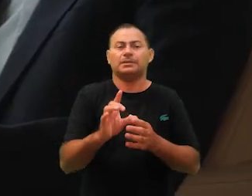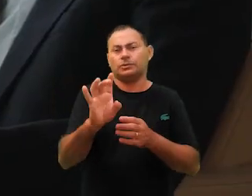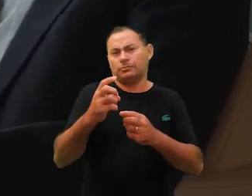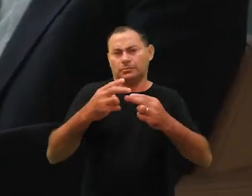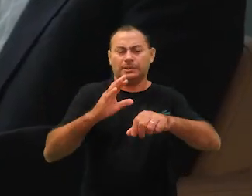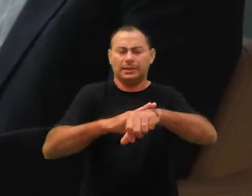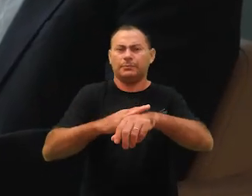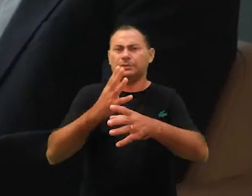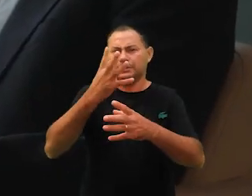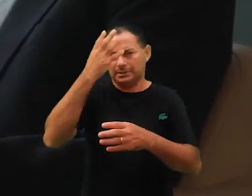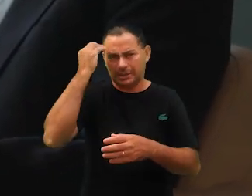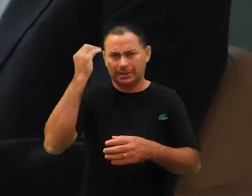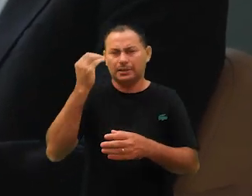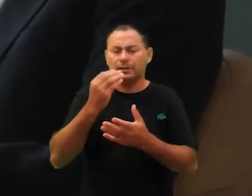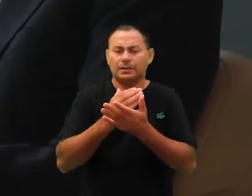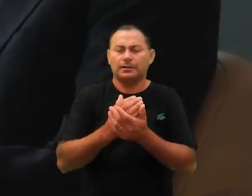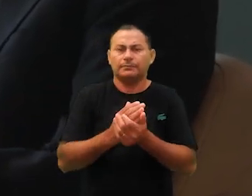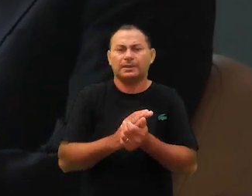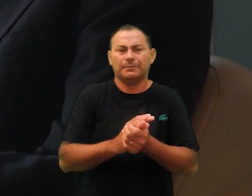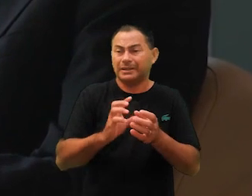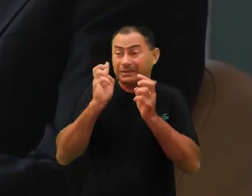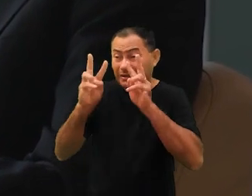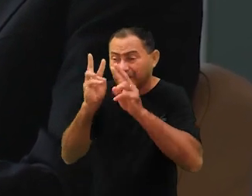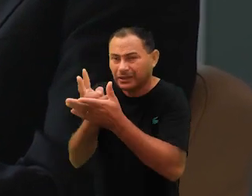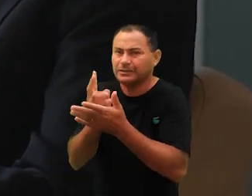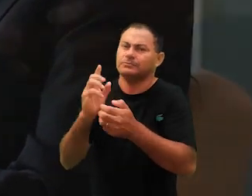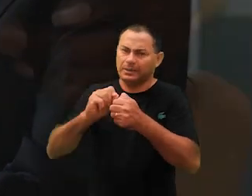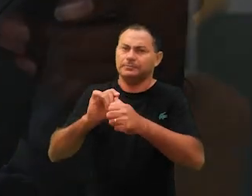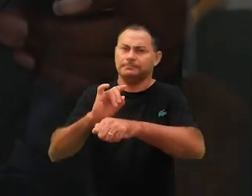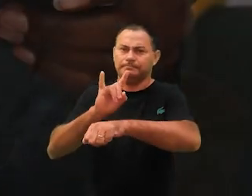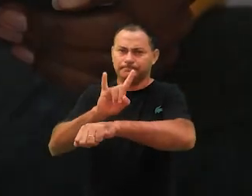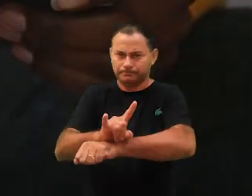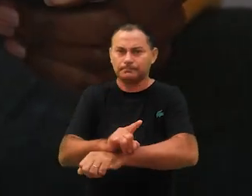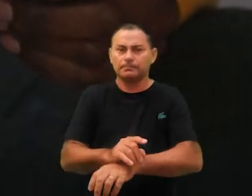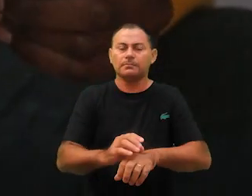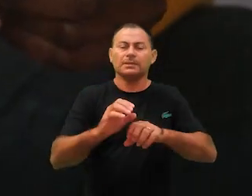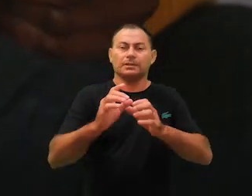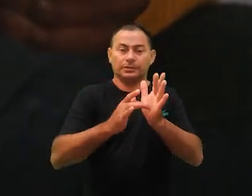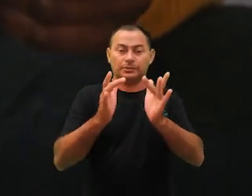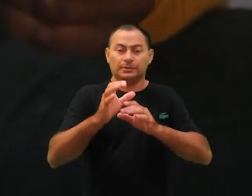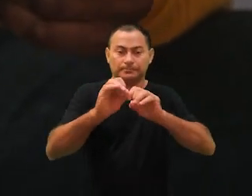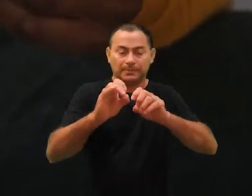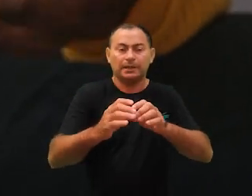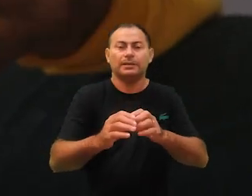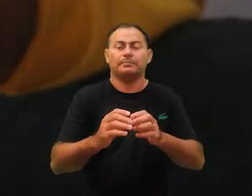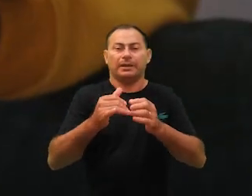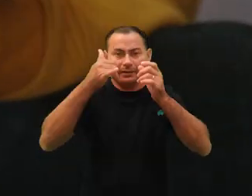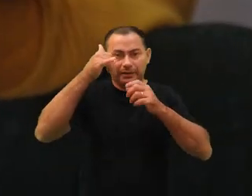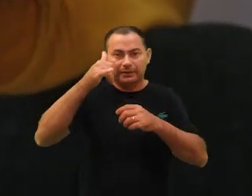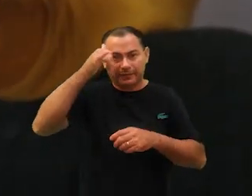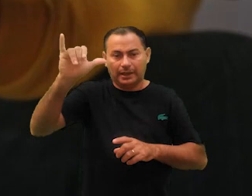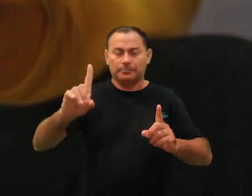será apenas uma questão de tempo para que você cometa adultério. Além de ensinar e prevenir o